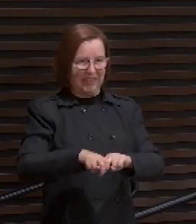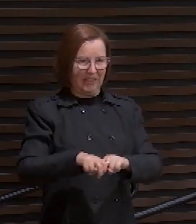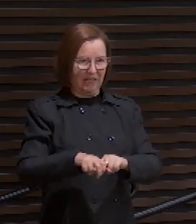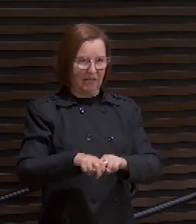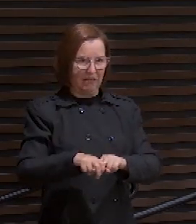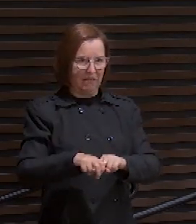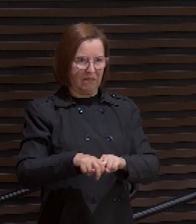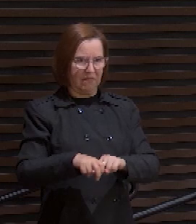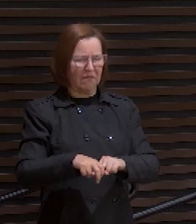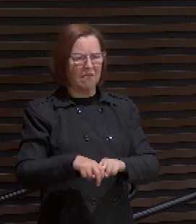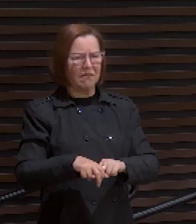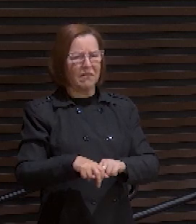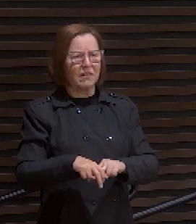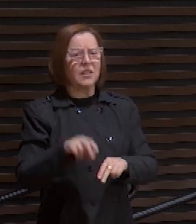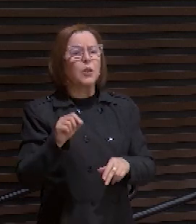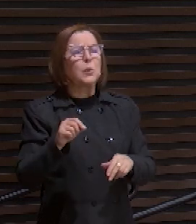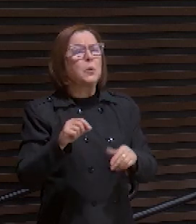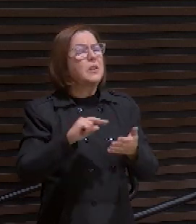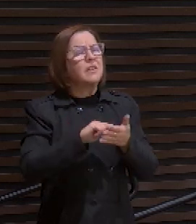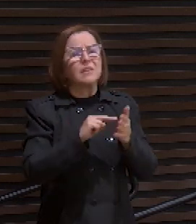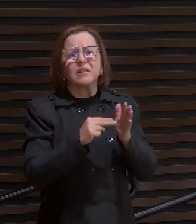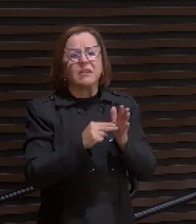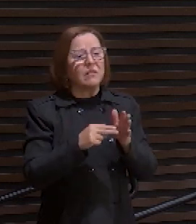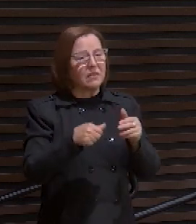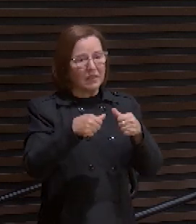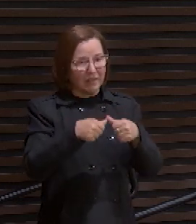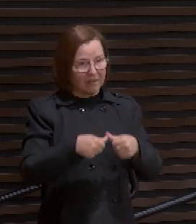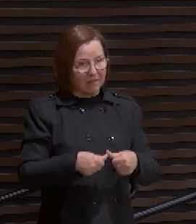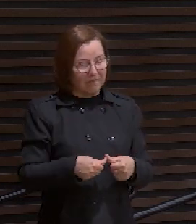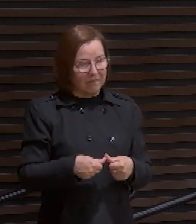que isso significa?